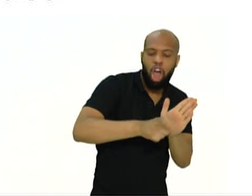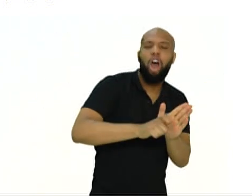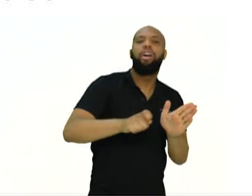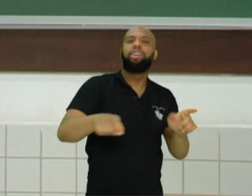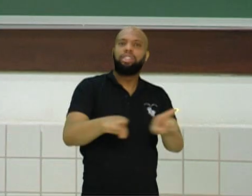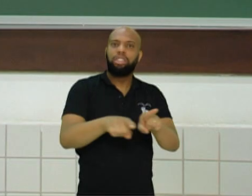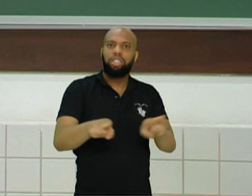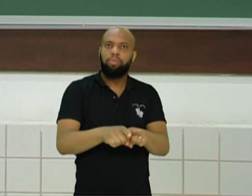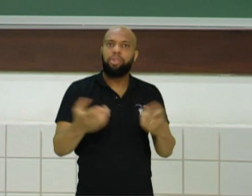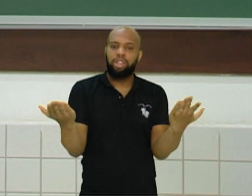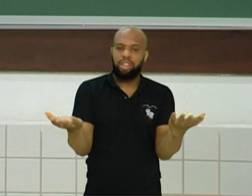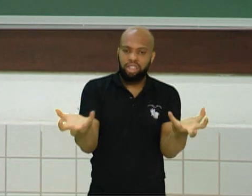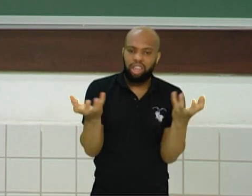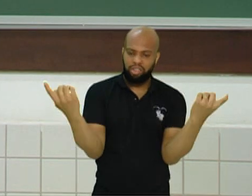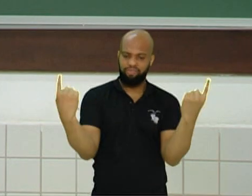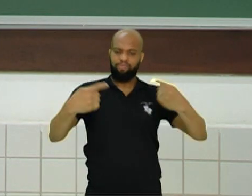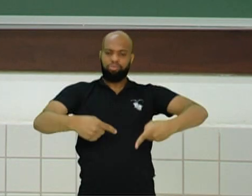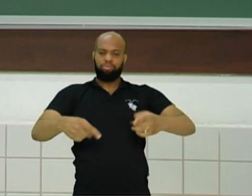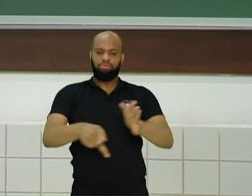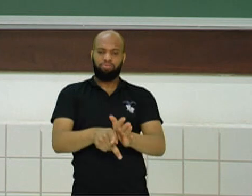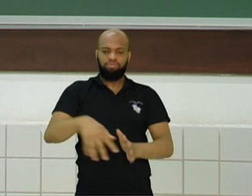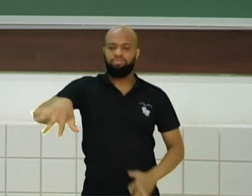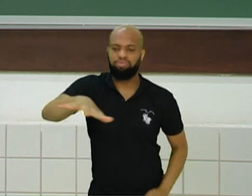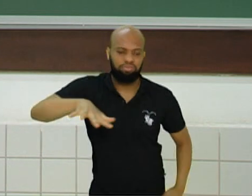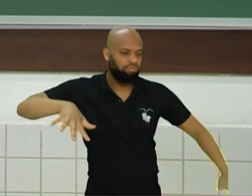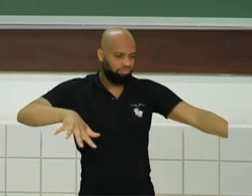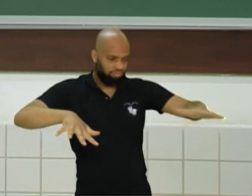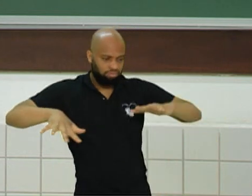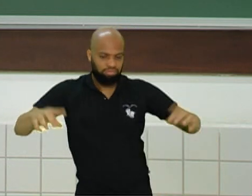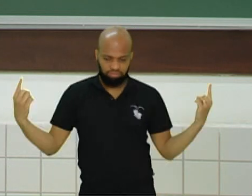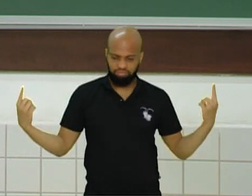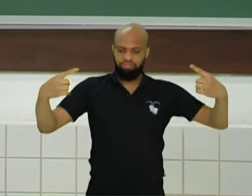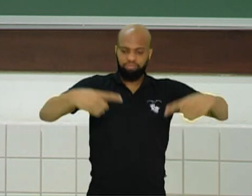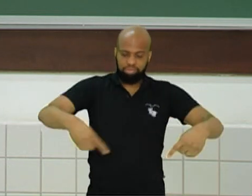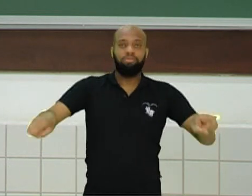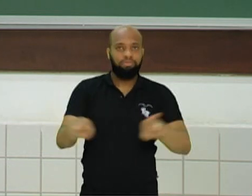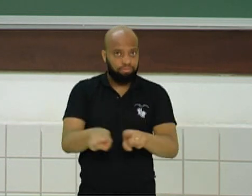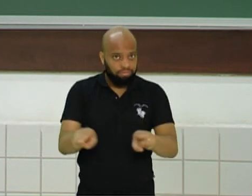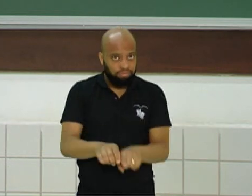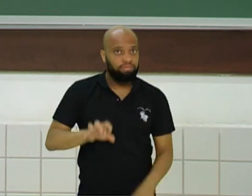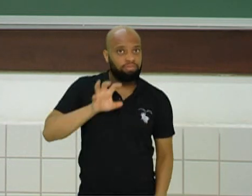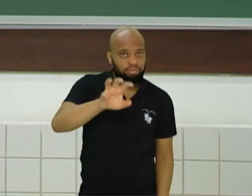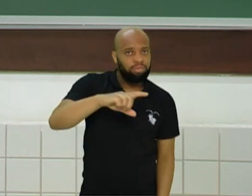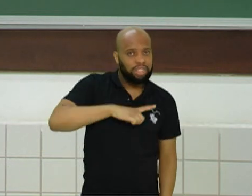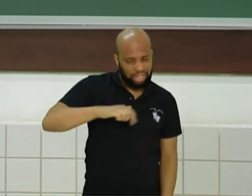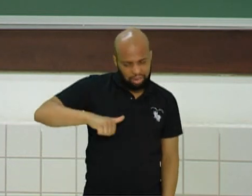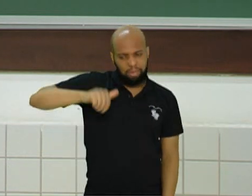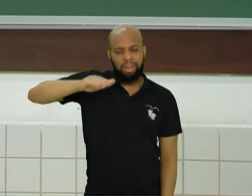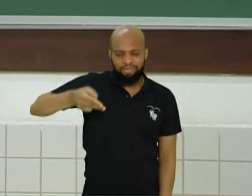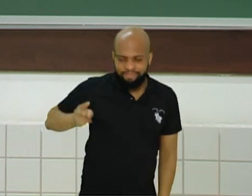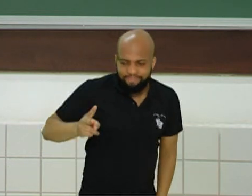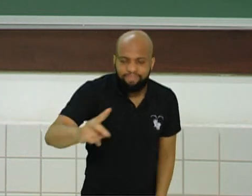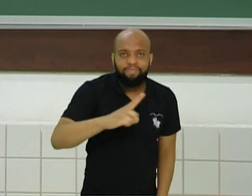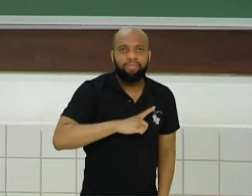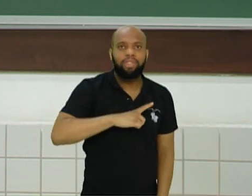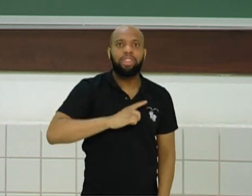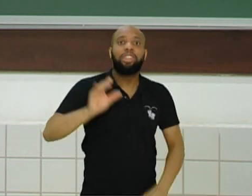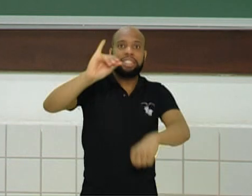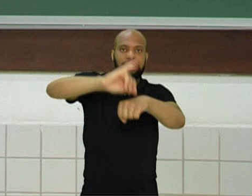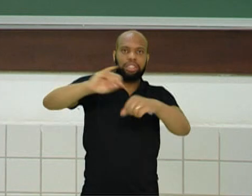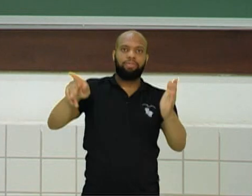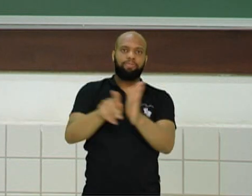disputa por territórios, e isso a gente vê que tem sido casos cada vez mais comum nos